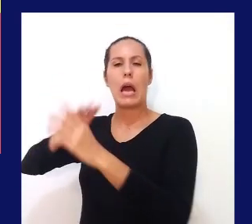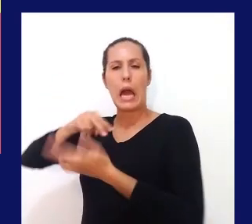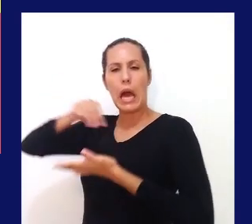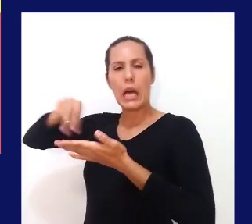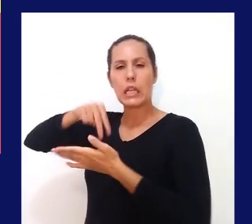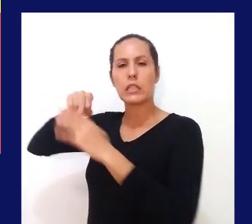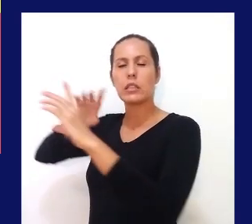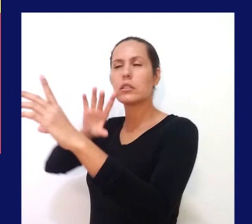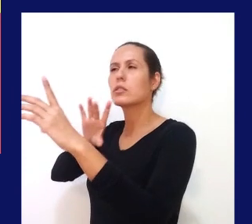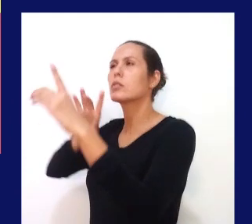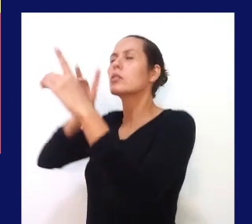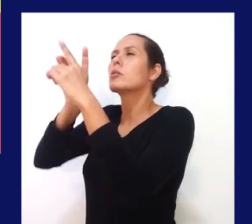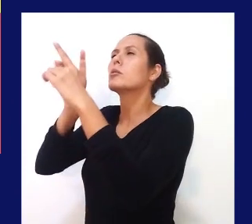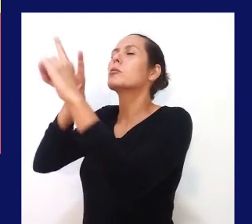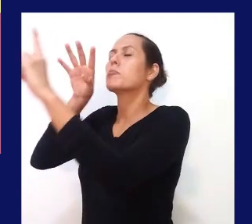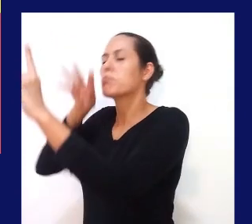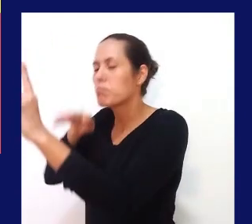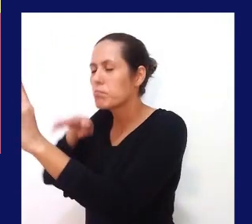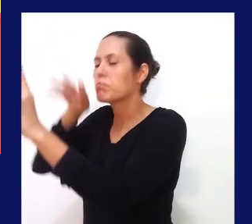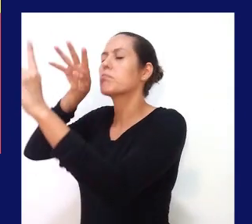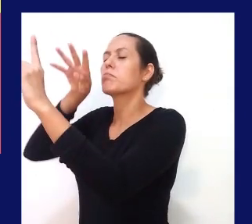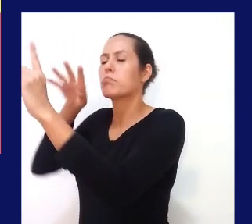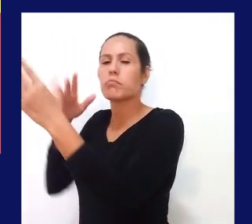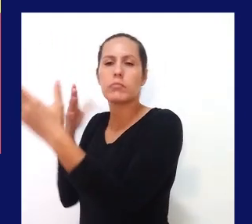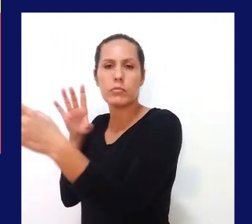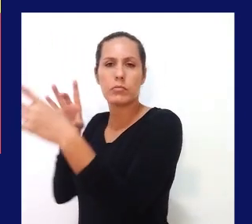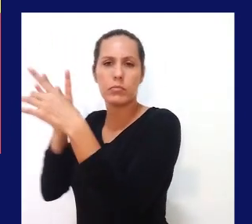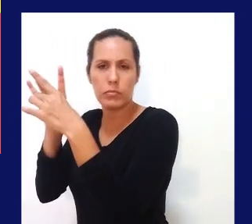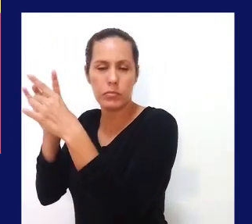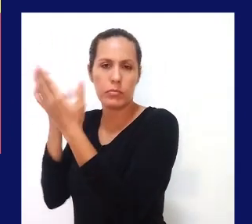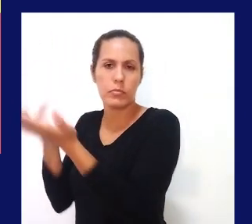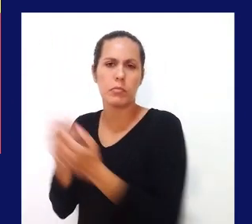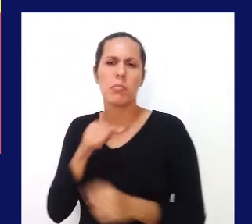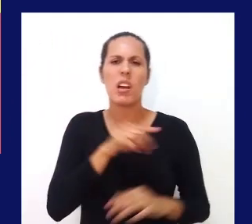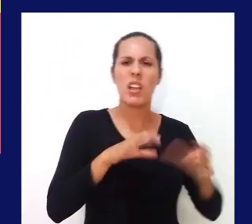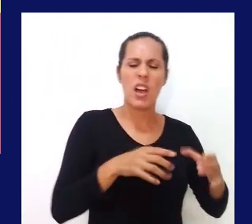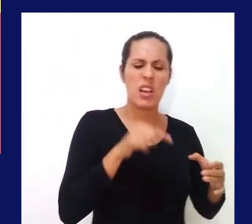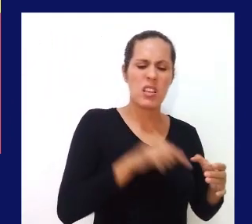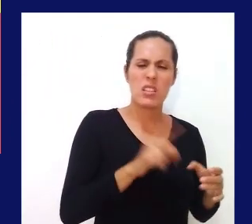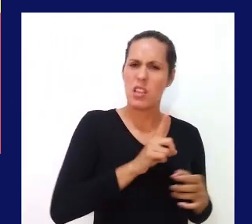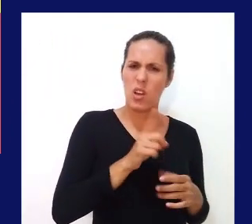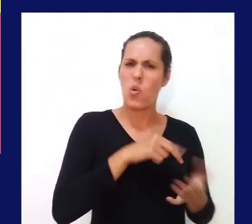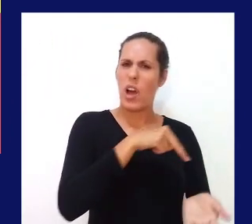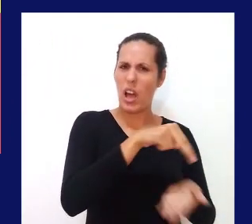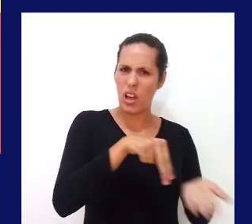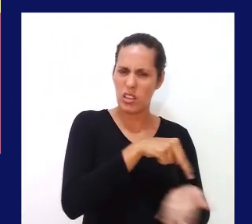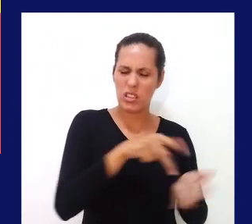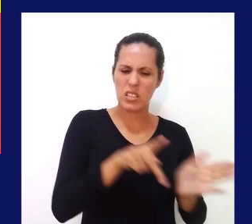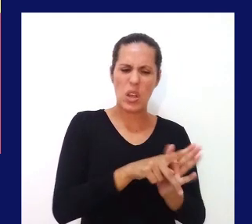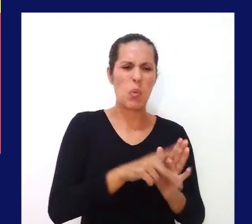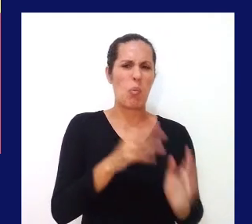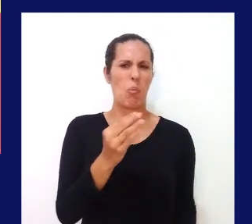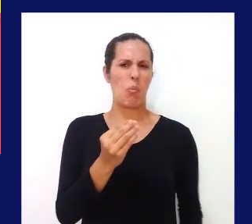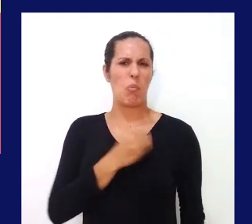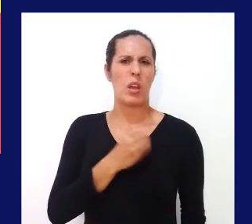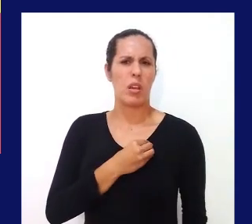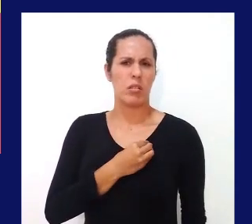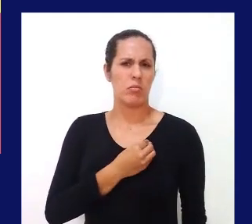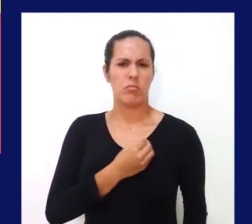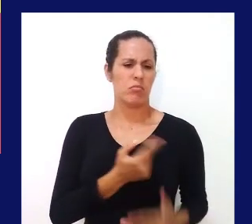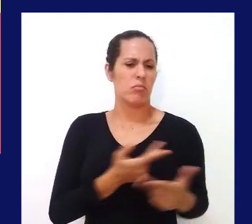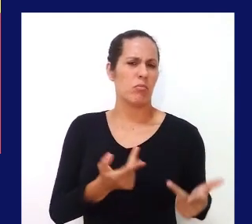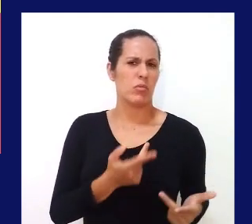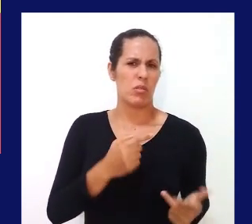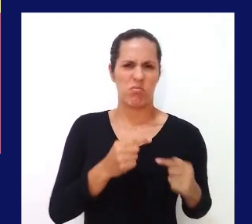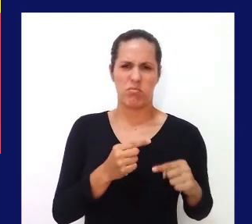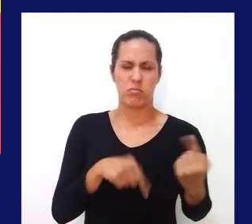acreditavam, Na dança camponesa, a nobreza justamente coloca que não, que a dança está ligada ao profano e